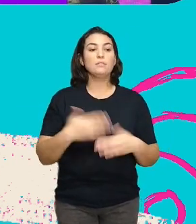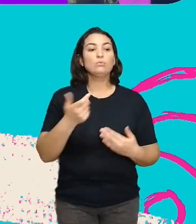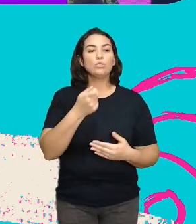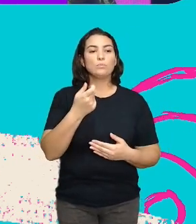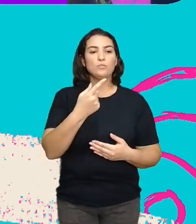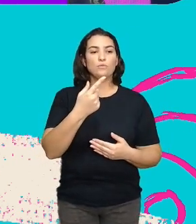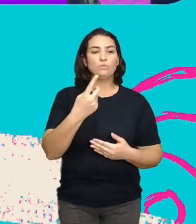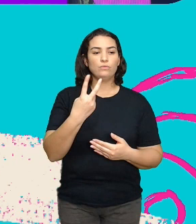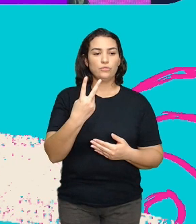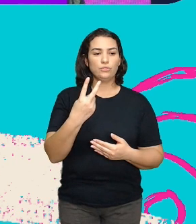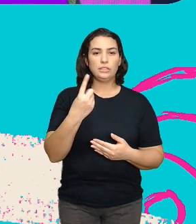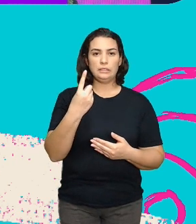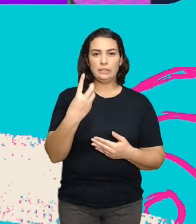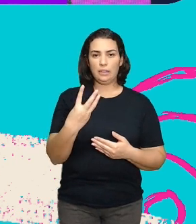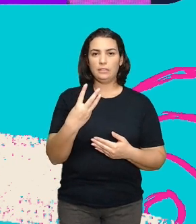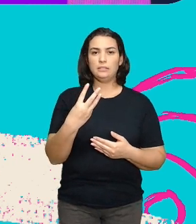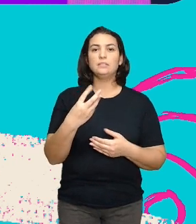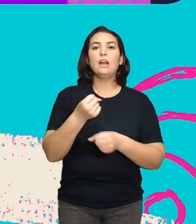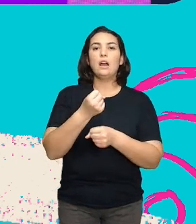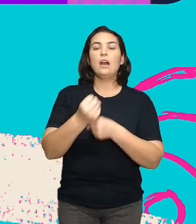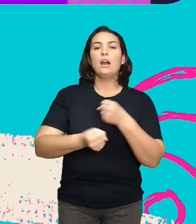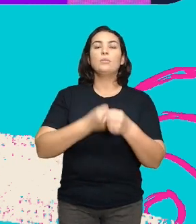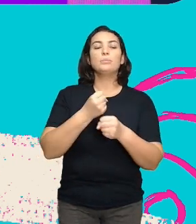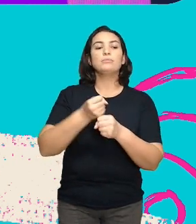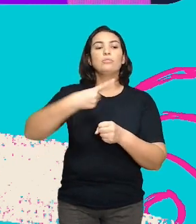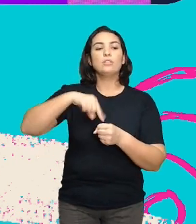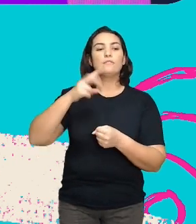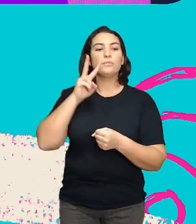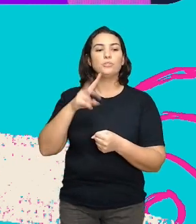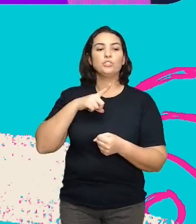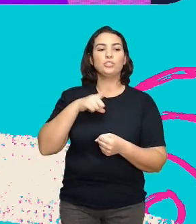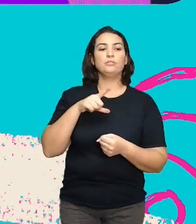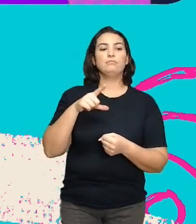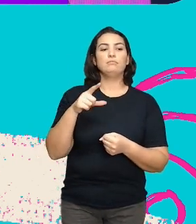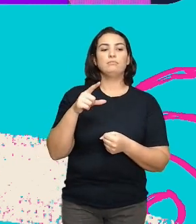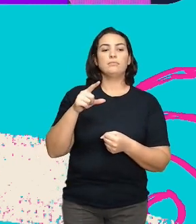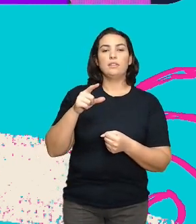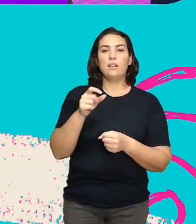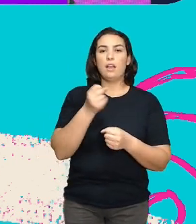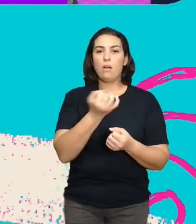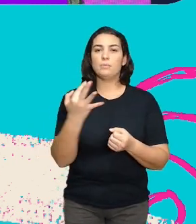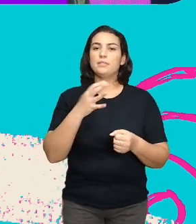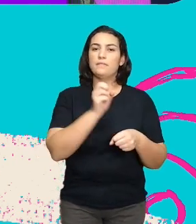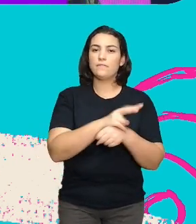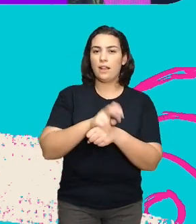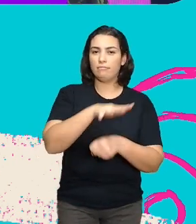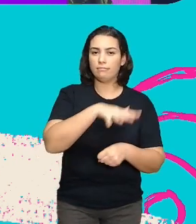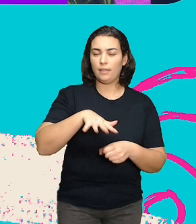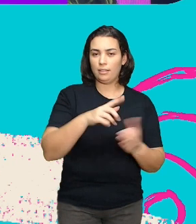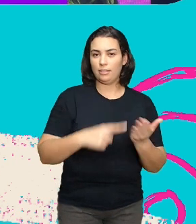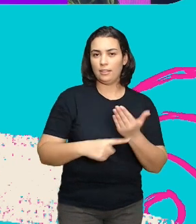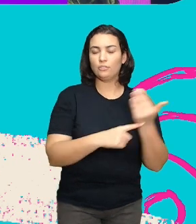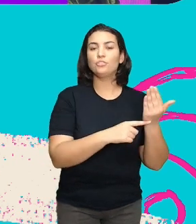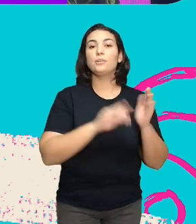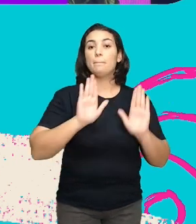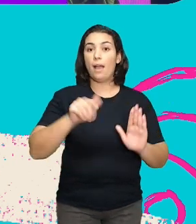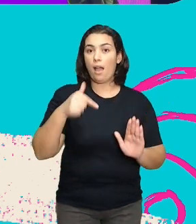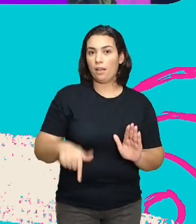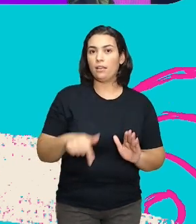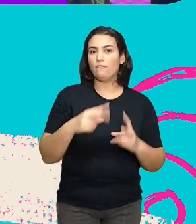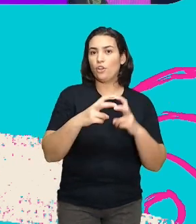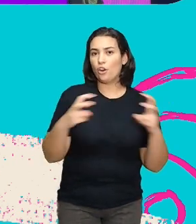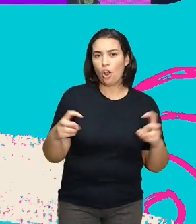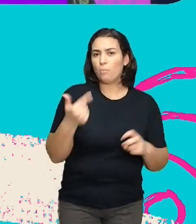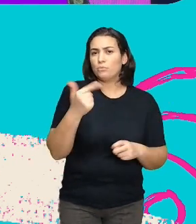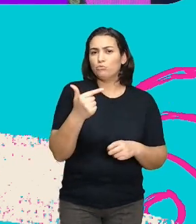7.000 vagas no setor de tecnologia. E, pasmem, nós não tínhamos em Florianópolis nenhum